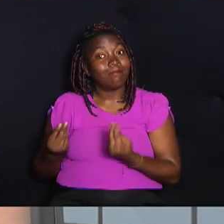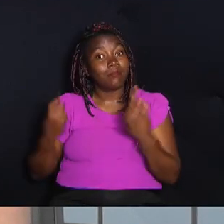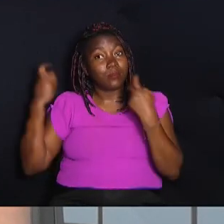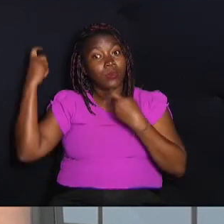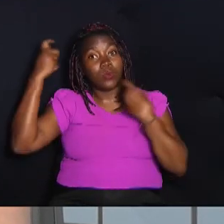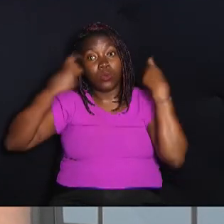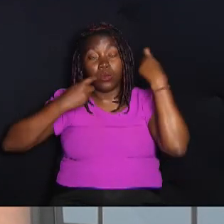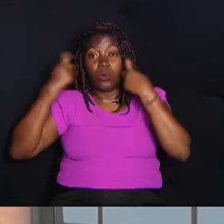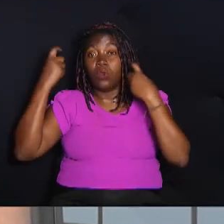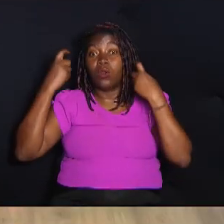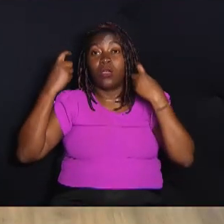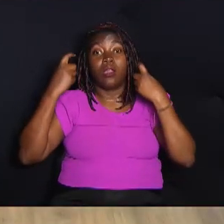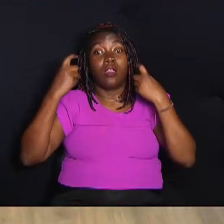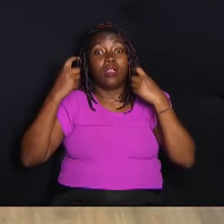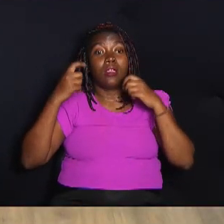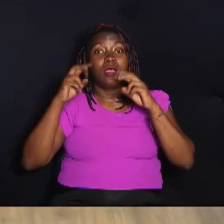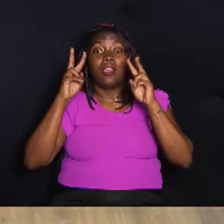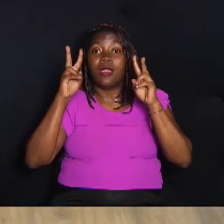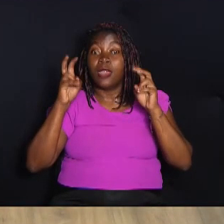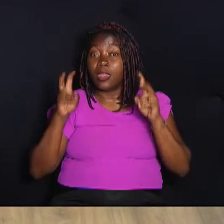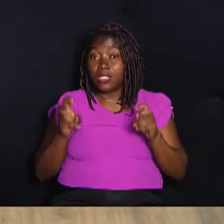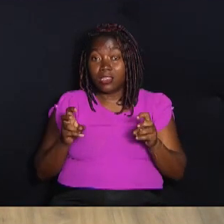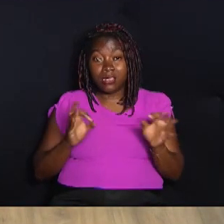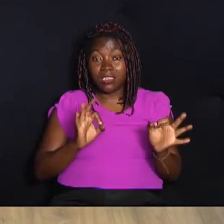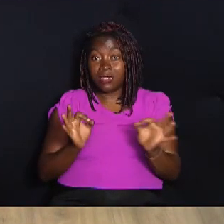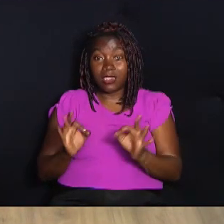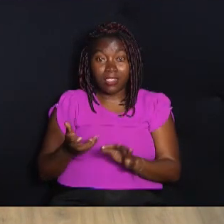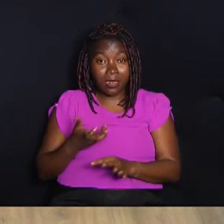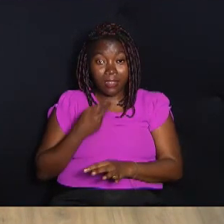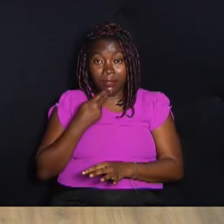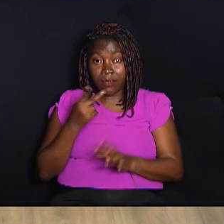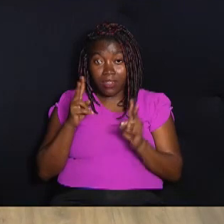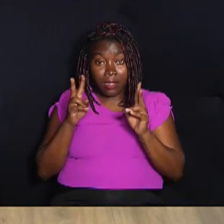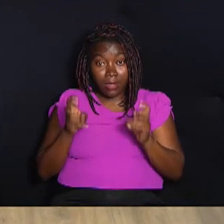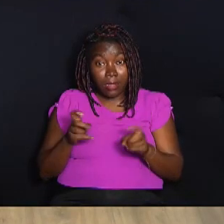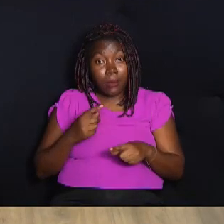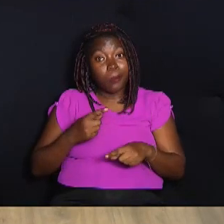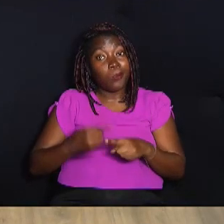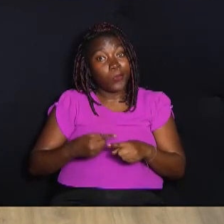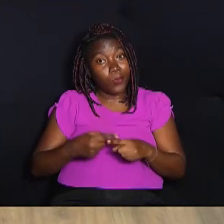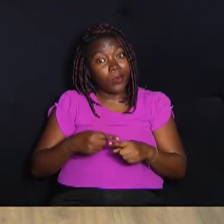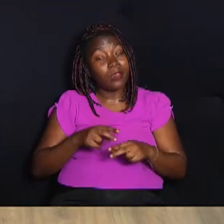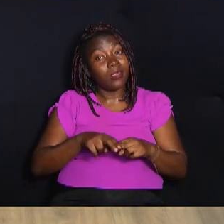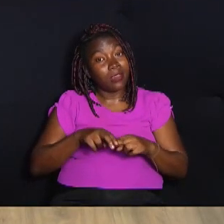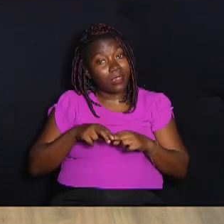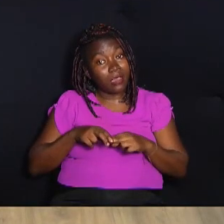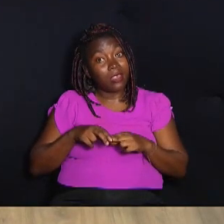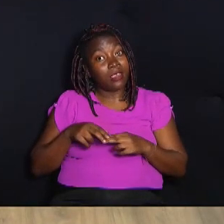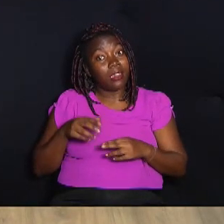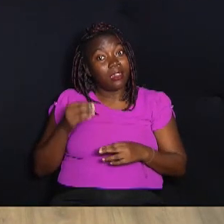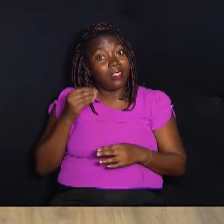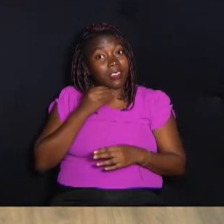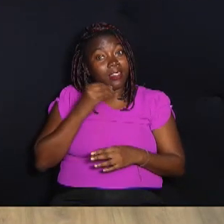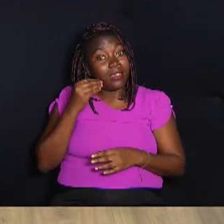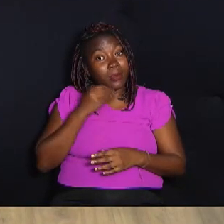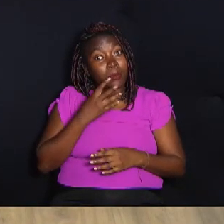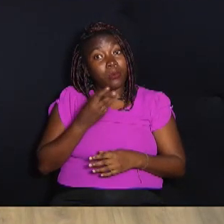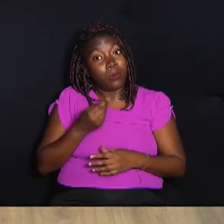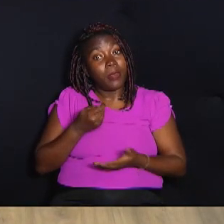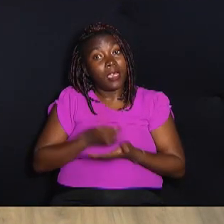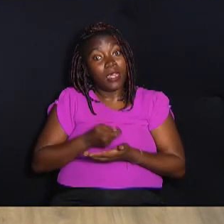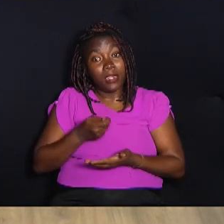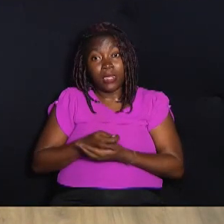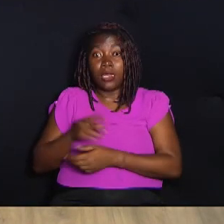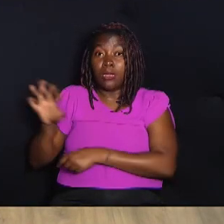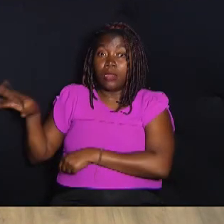que ninguém quer falar, ninguém quer falar sobre isso, porque realmente é algo que fragiliza muito a gente. É assustador. Mas ele tem que ser trazido